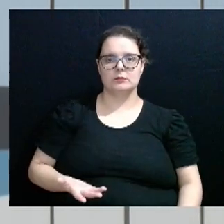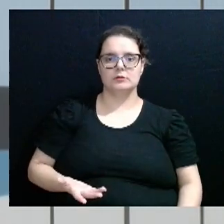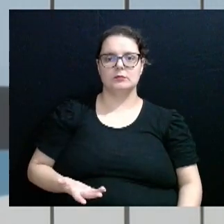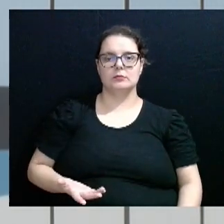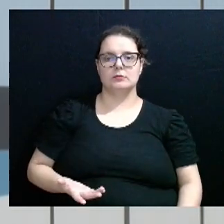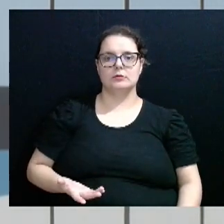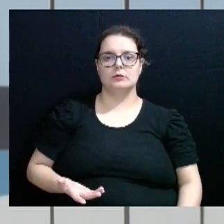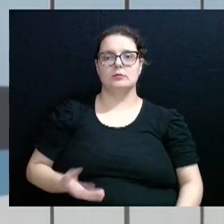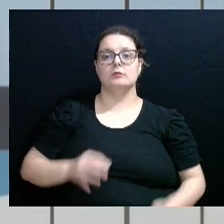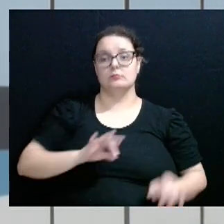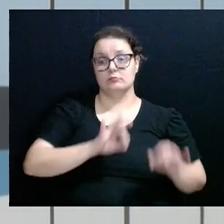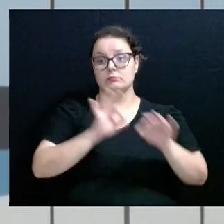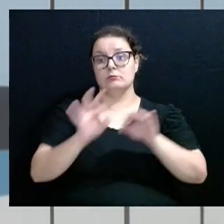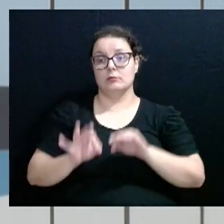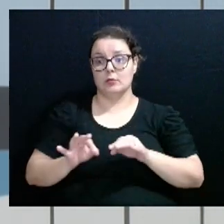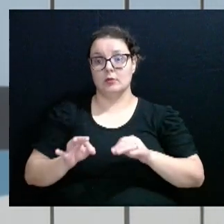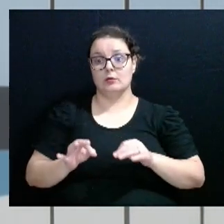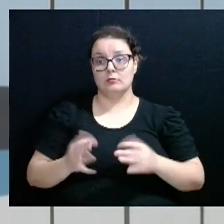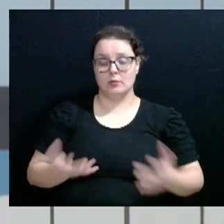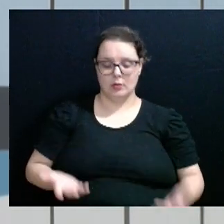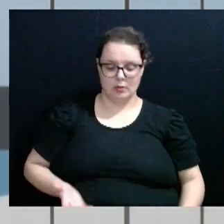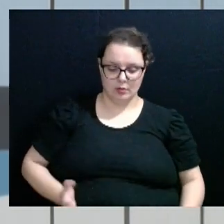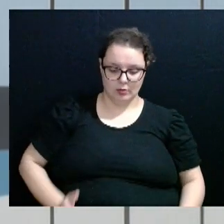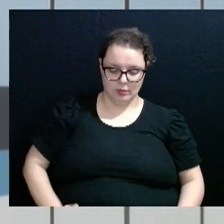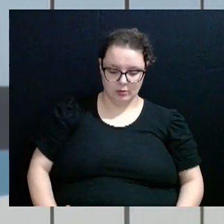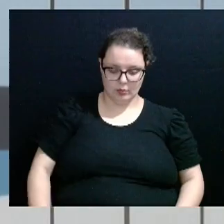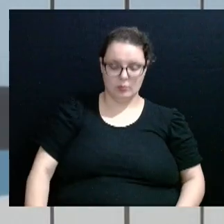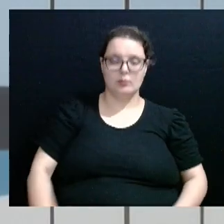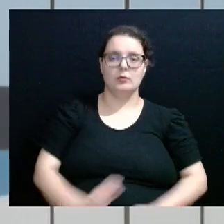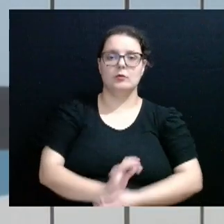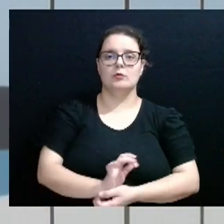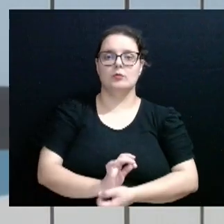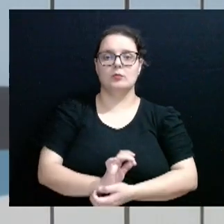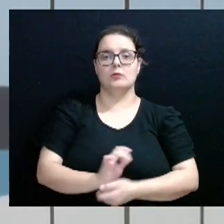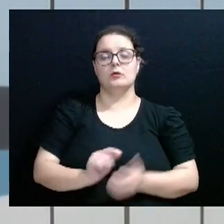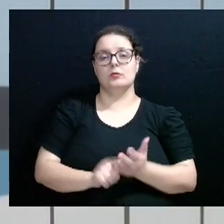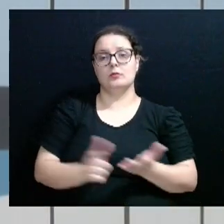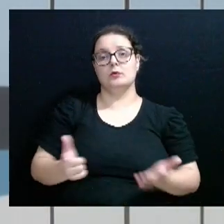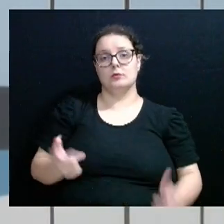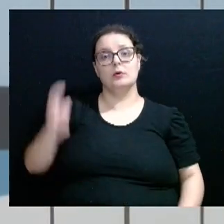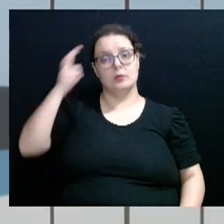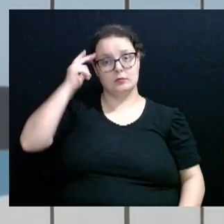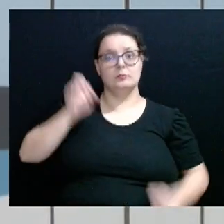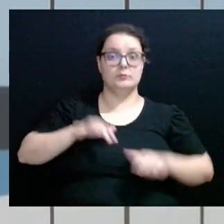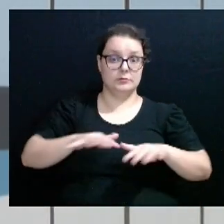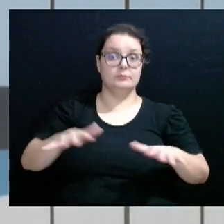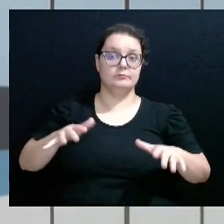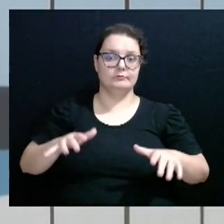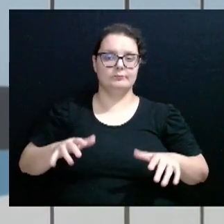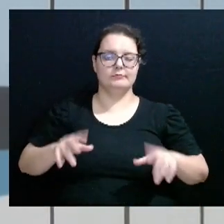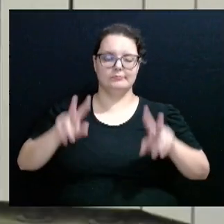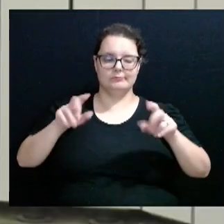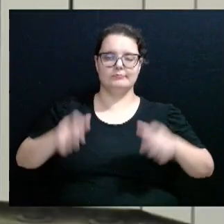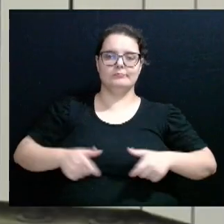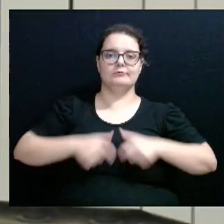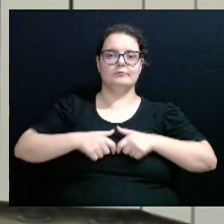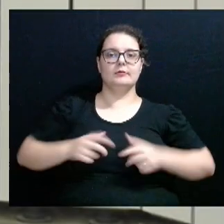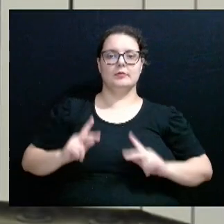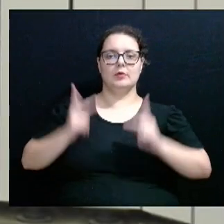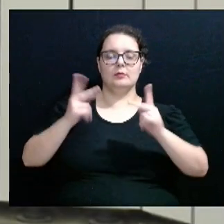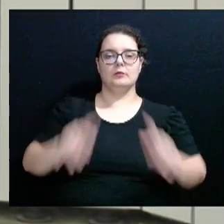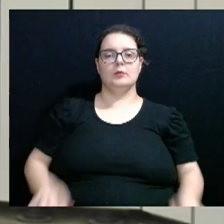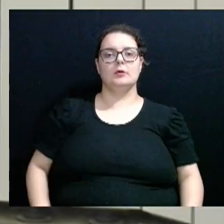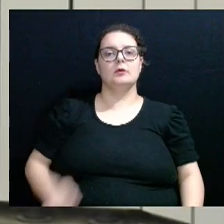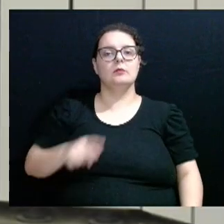de cultura está um pouco mais próximo de alcançar essa medalha, essa conquista. E você acha que